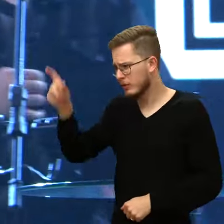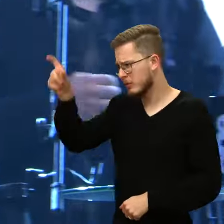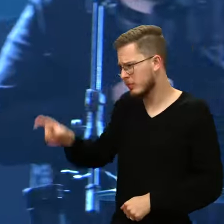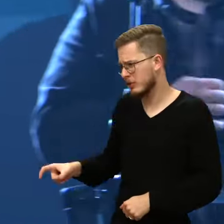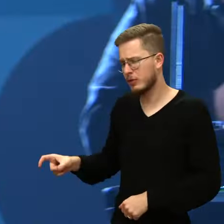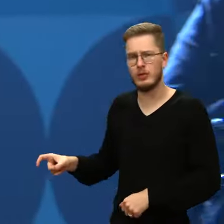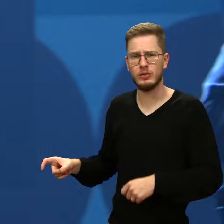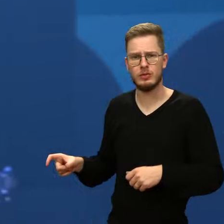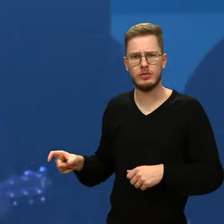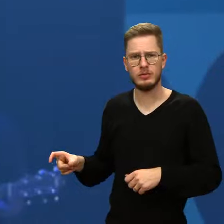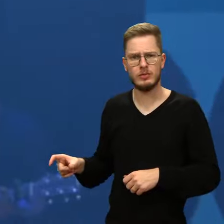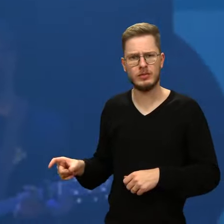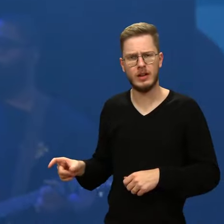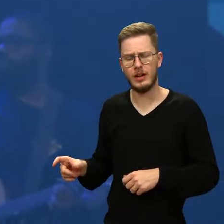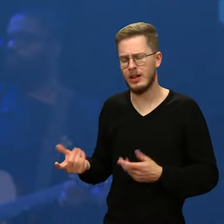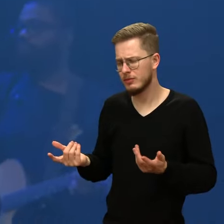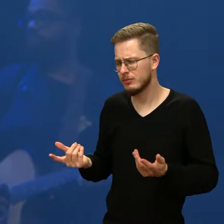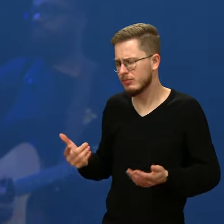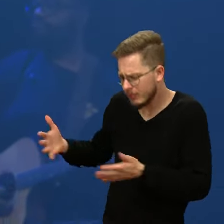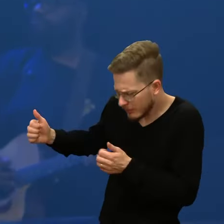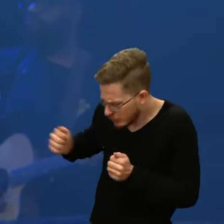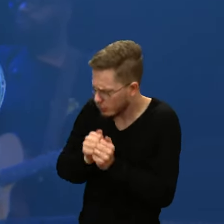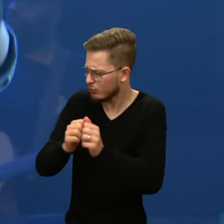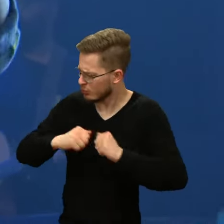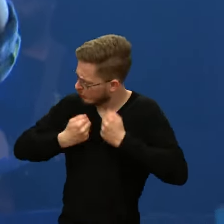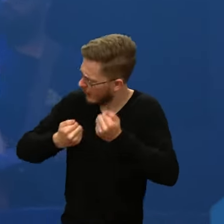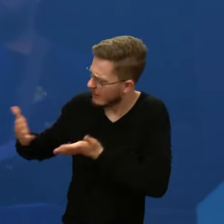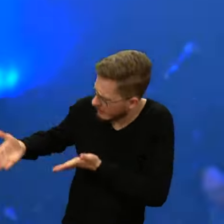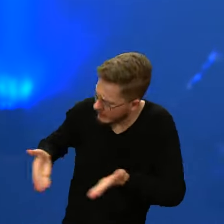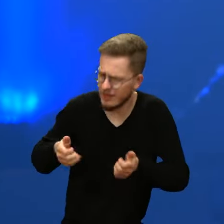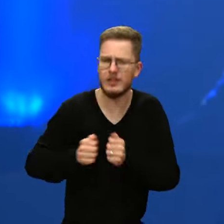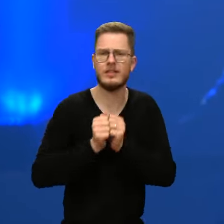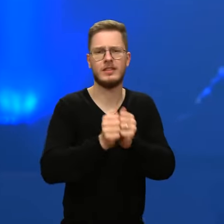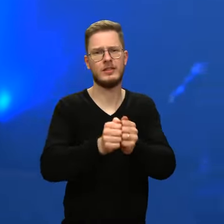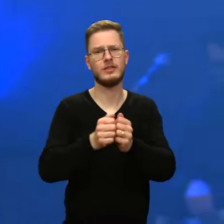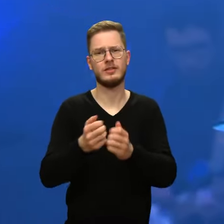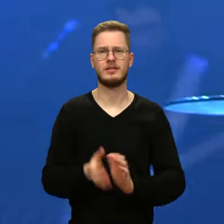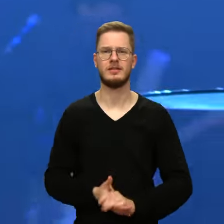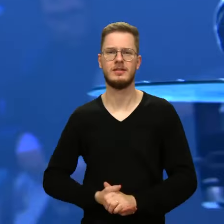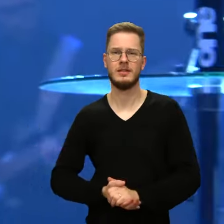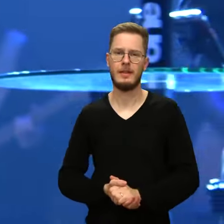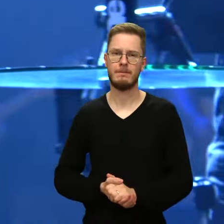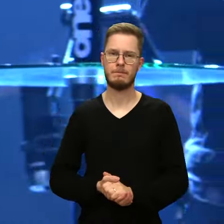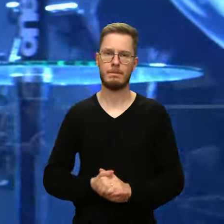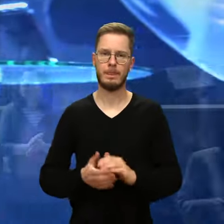coragem, pega na mão dela, traz ela aqui para frente e vamos continuar adorando ao Senhor.